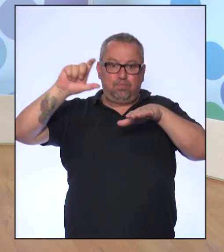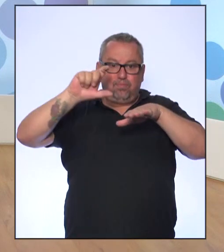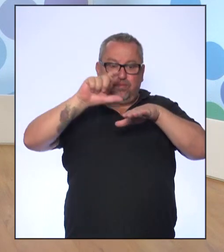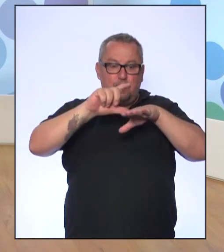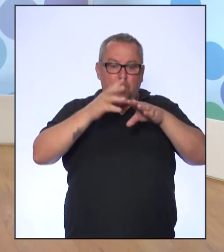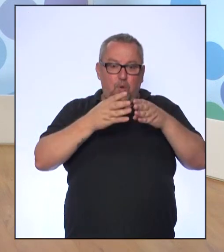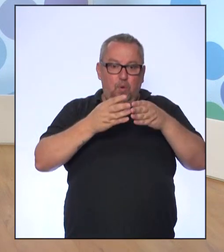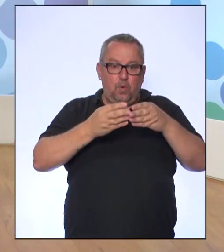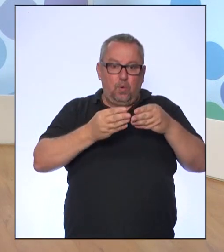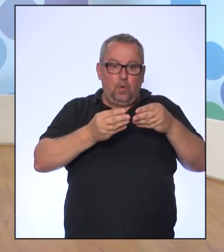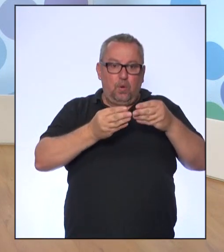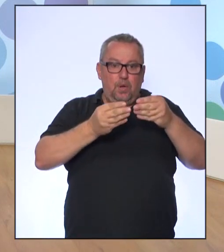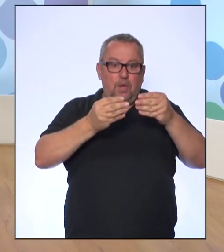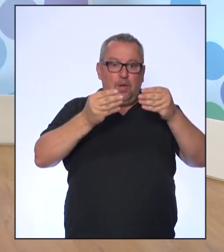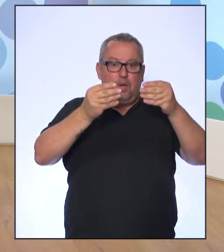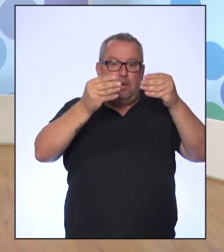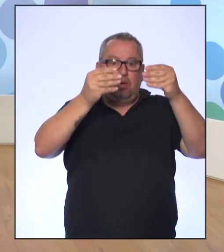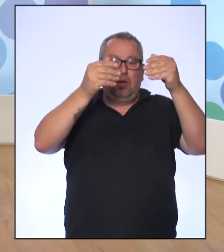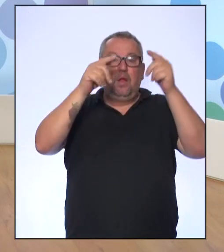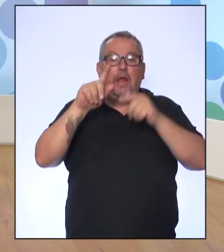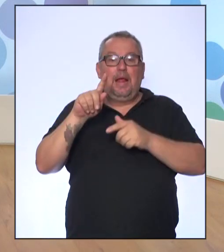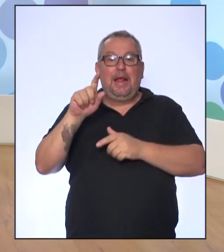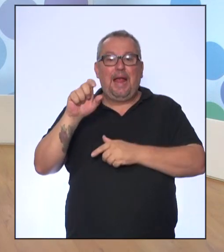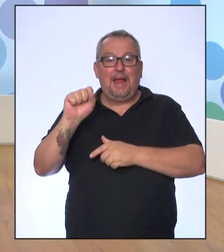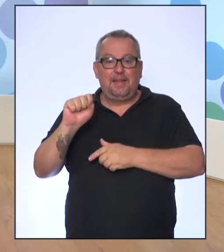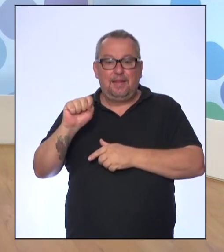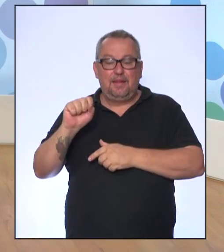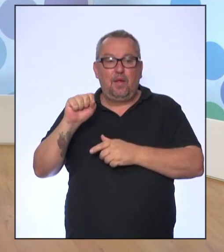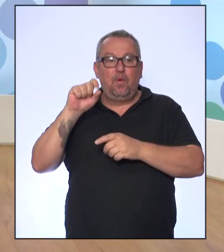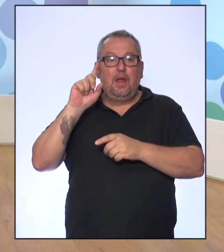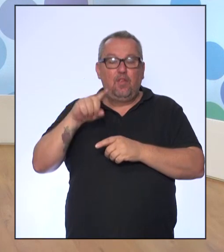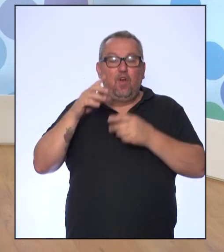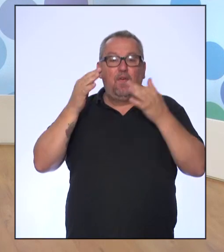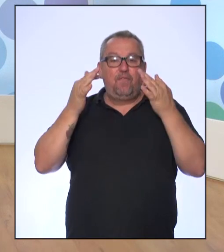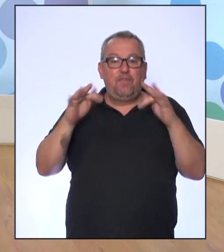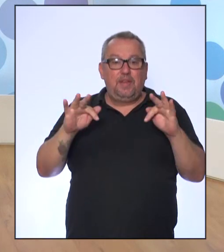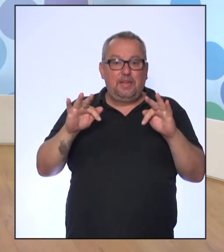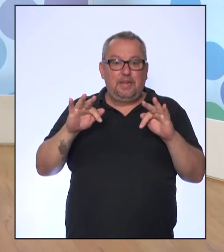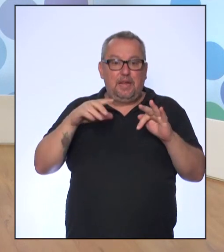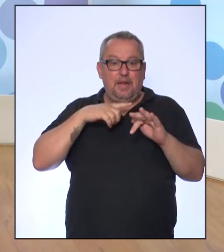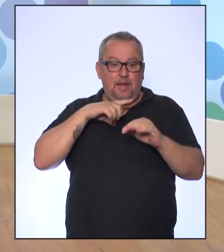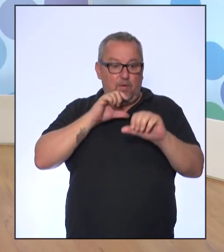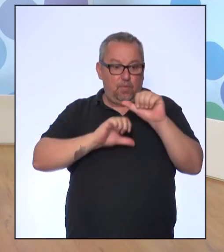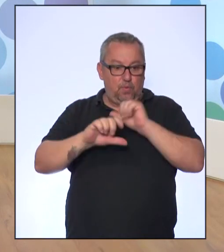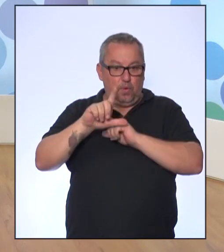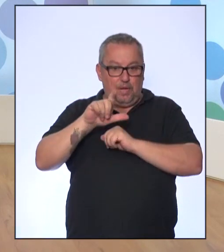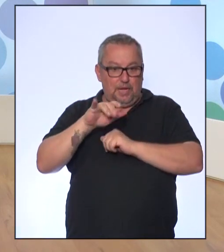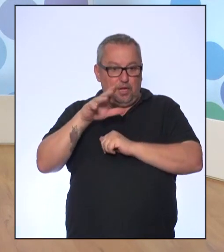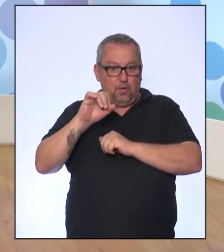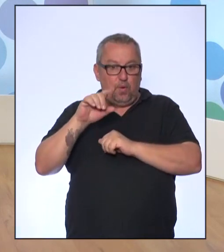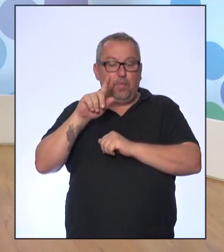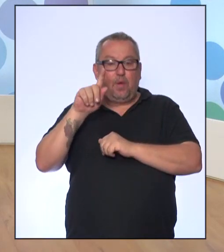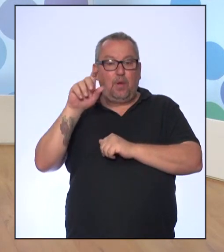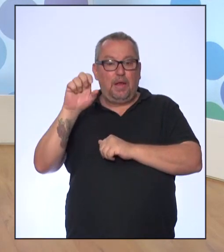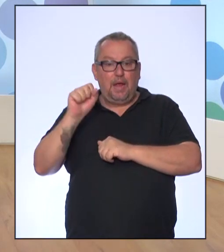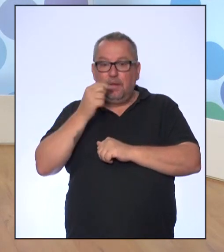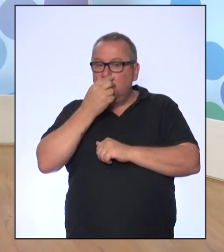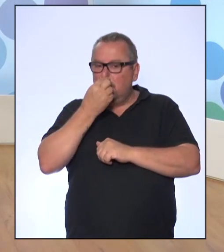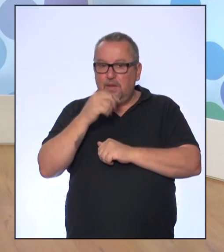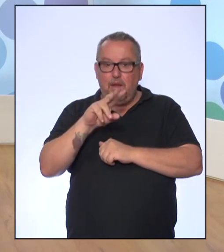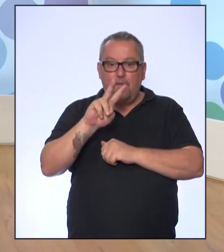evapora. Ocorreu uma transformação física. Ela foi do estado líquido para o estado gasoso,